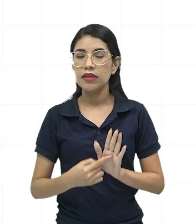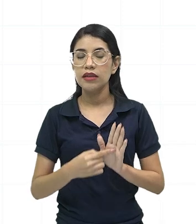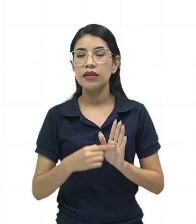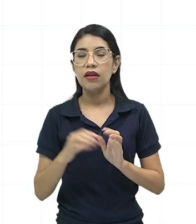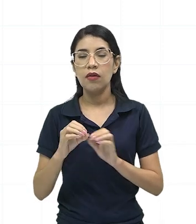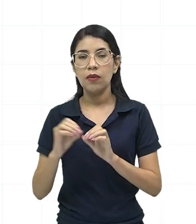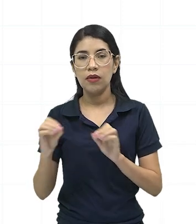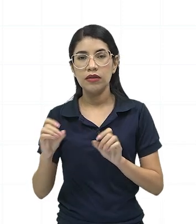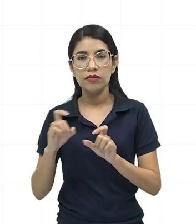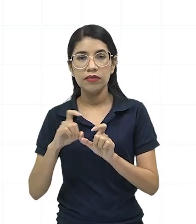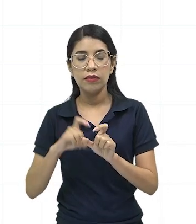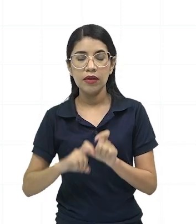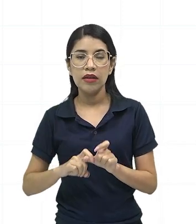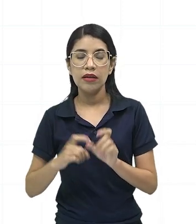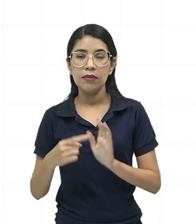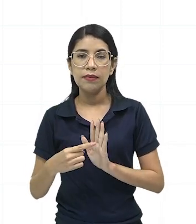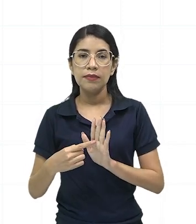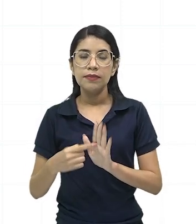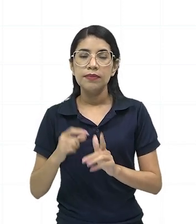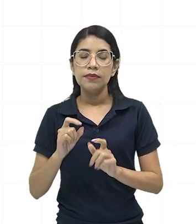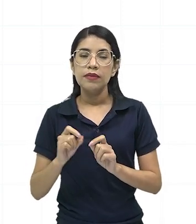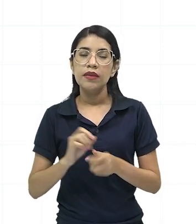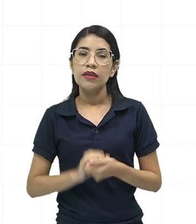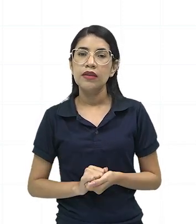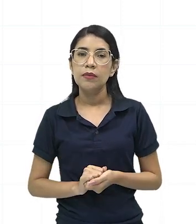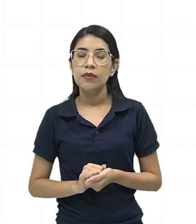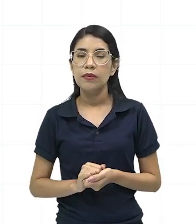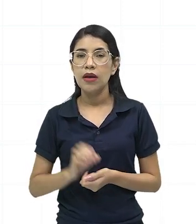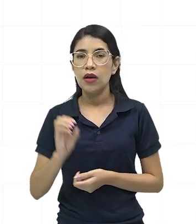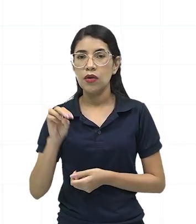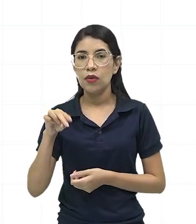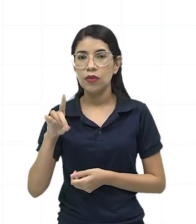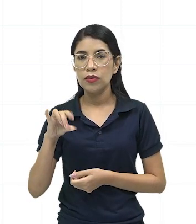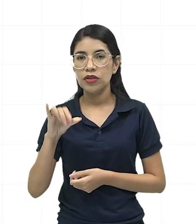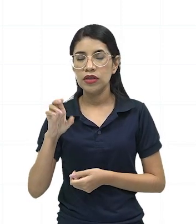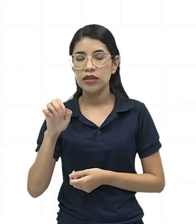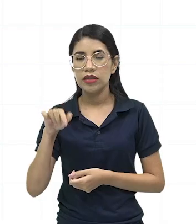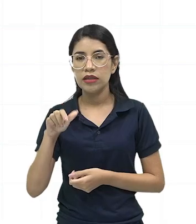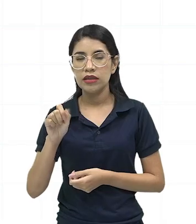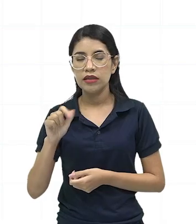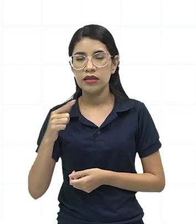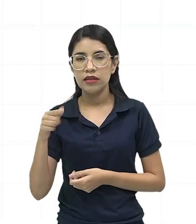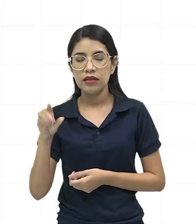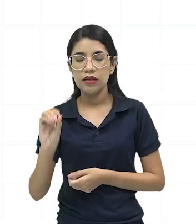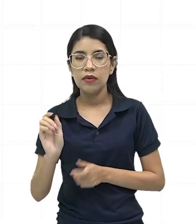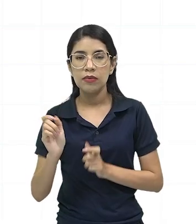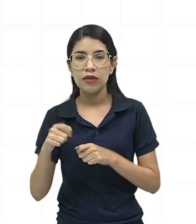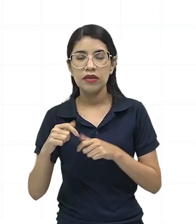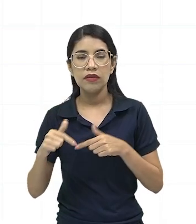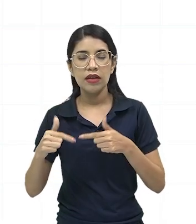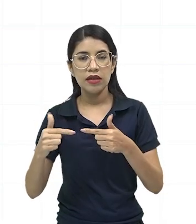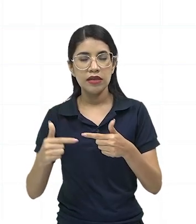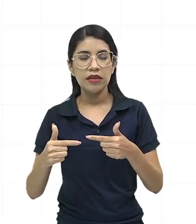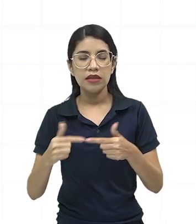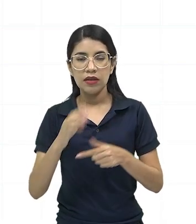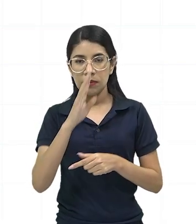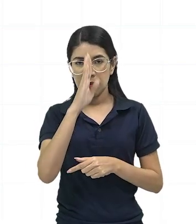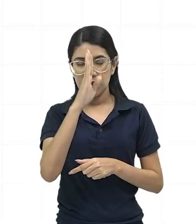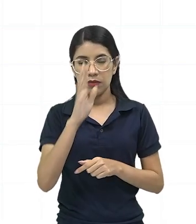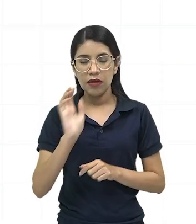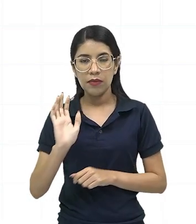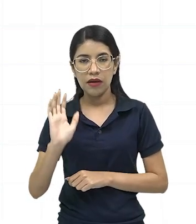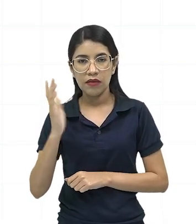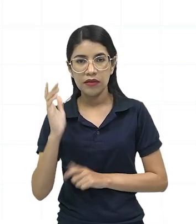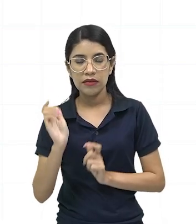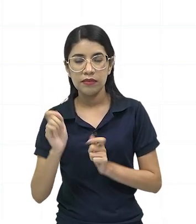orações subordinadas que expressam uma condição para que a ação da oração principal